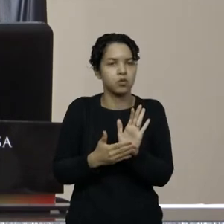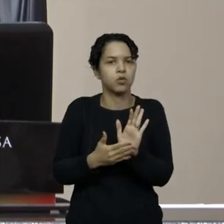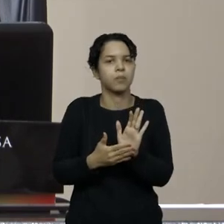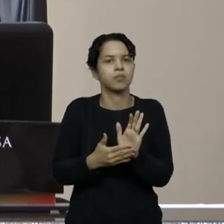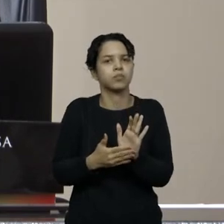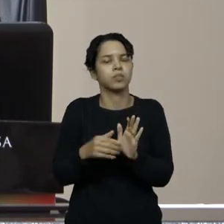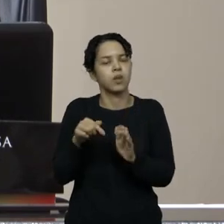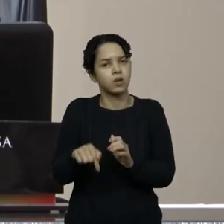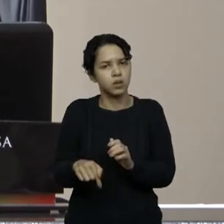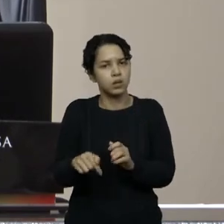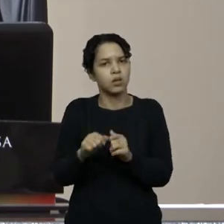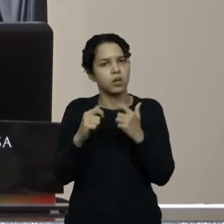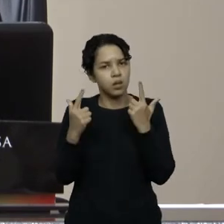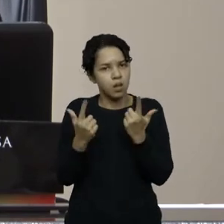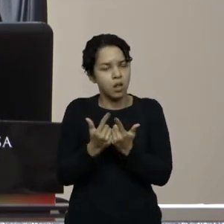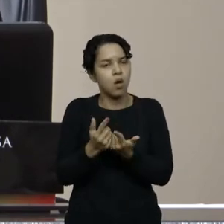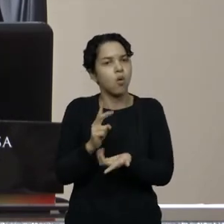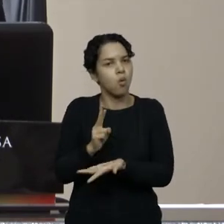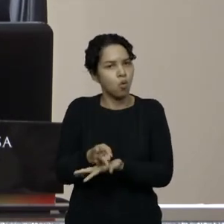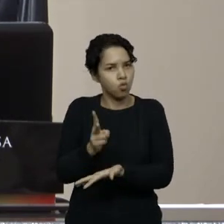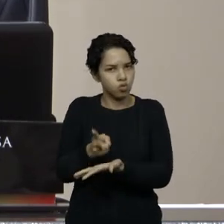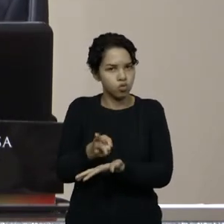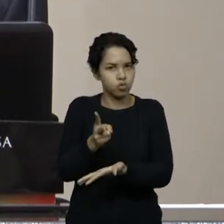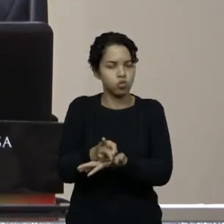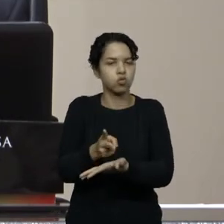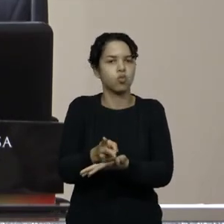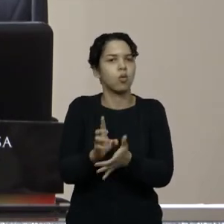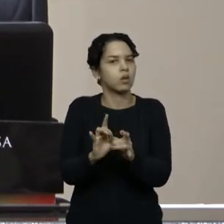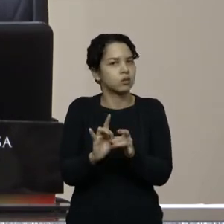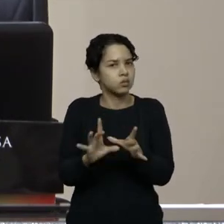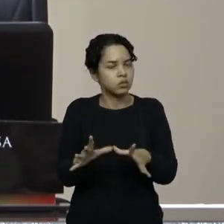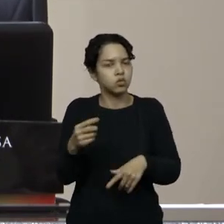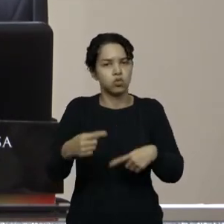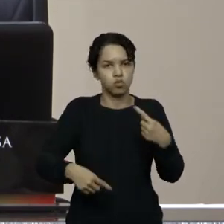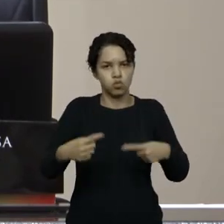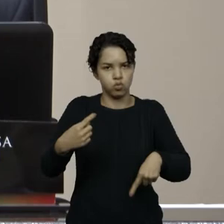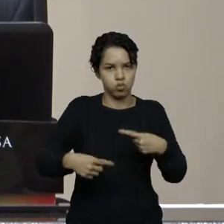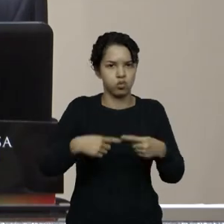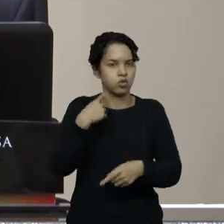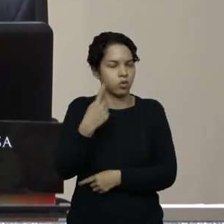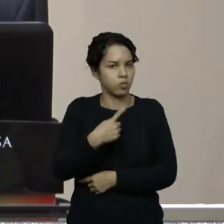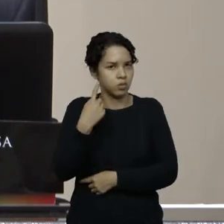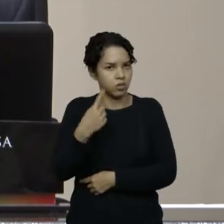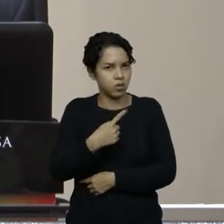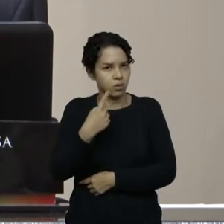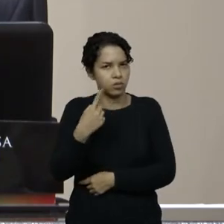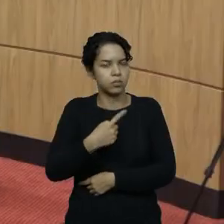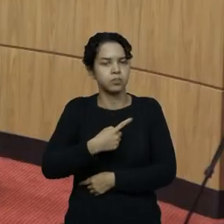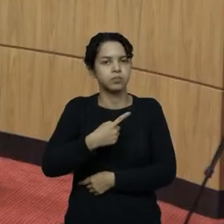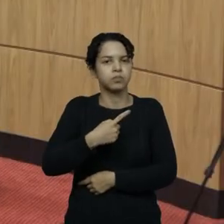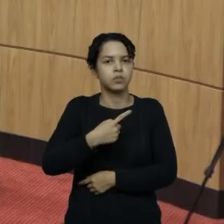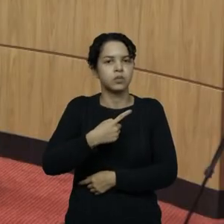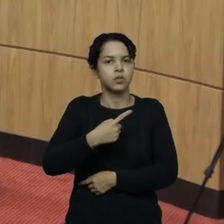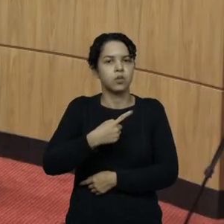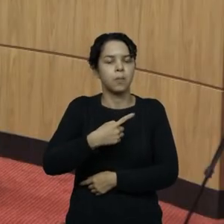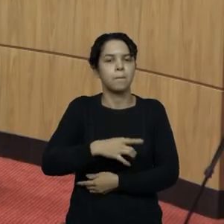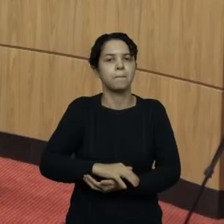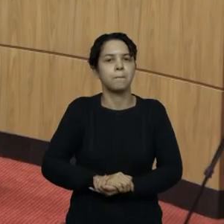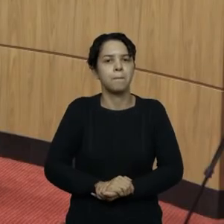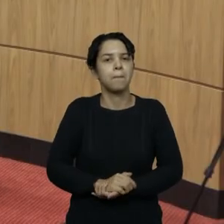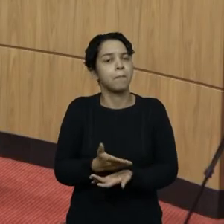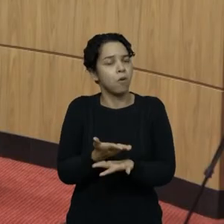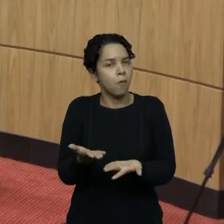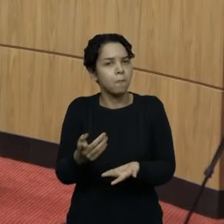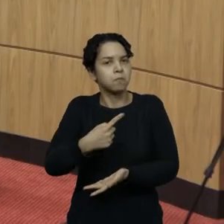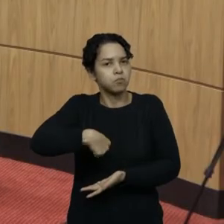a casa continua à disposição para discutir Deputado Mauro pode ser em si que foi presidente até poucos dias para